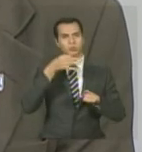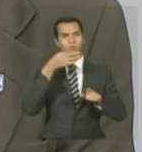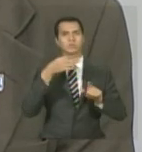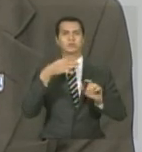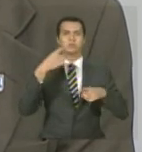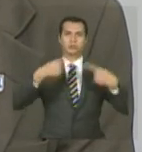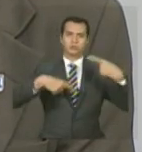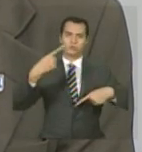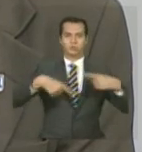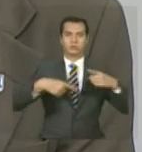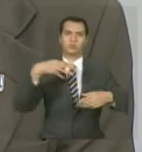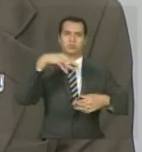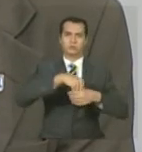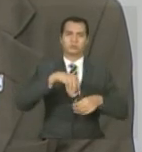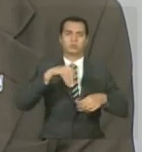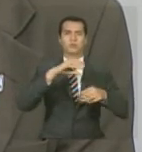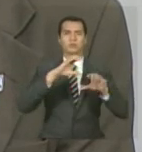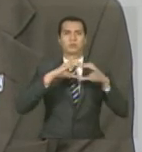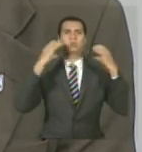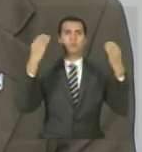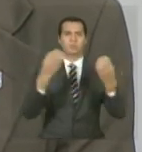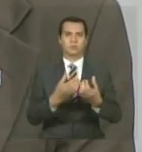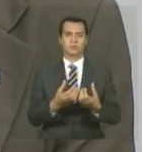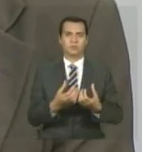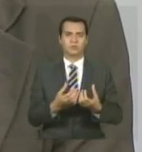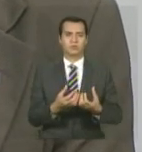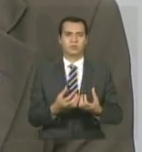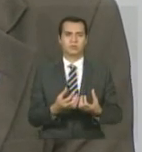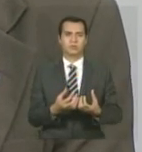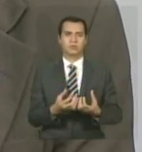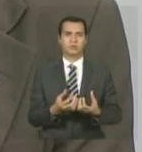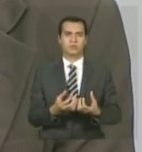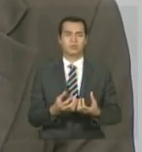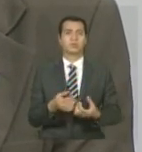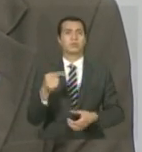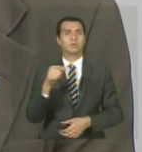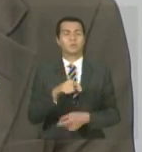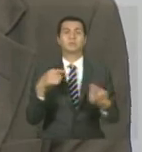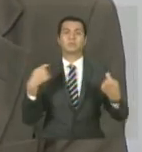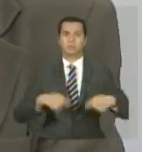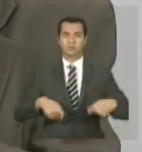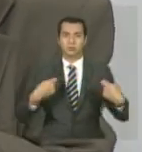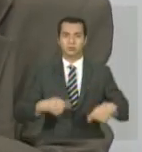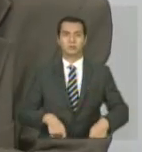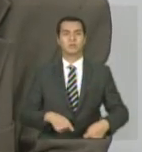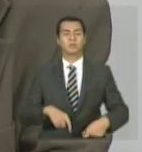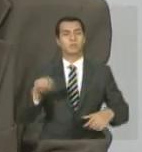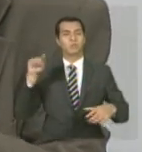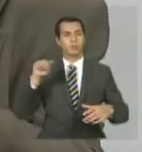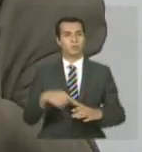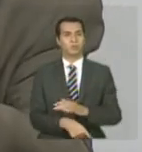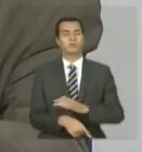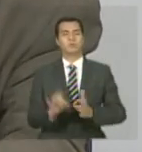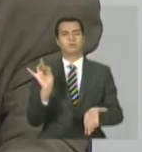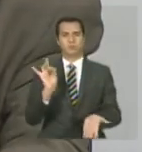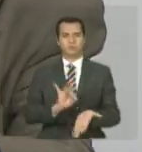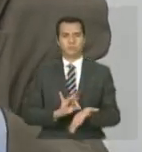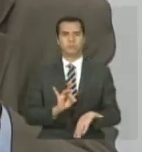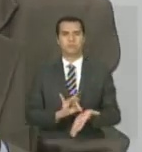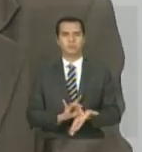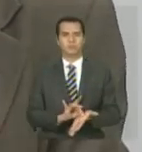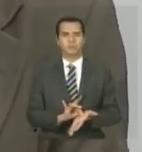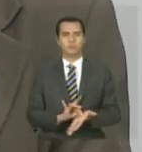é uma decisão deliberada no sentido de que há necessidade de aprofundar isso, colher